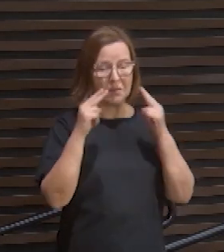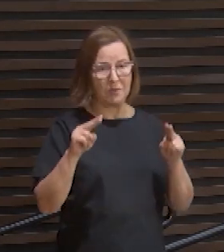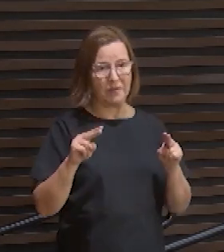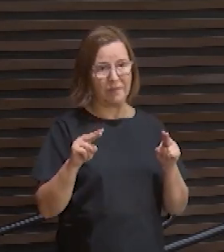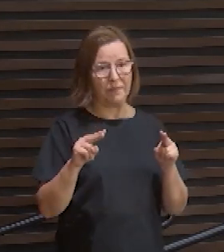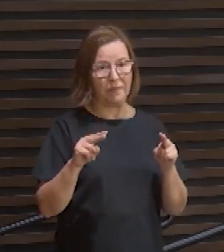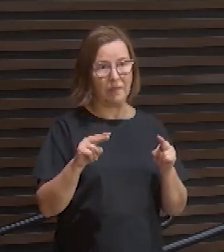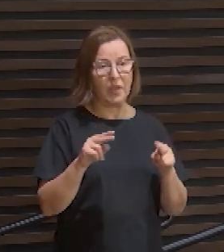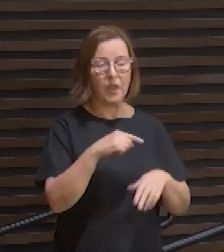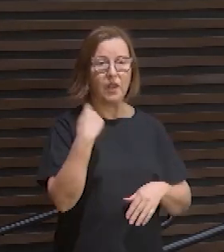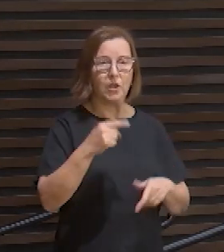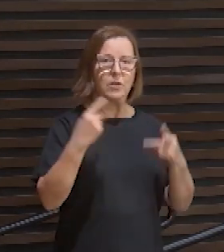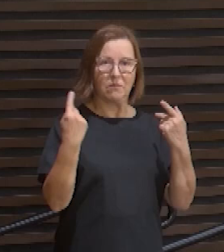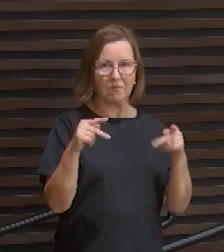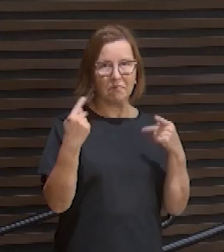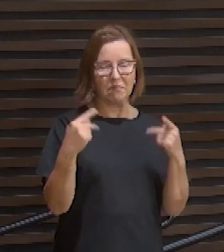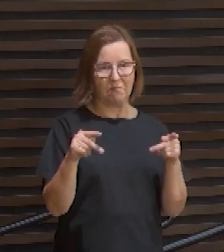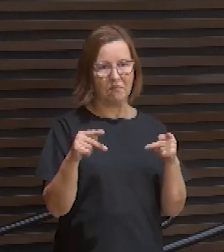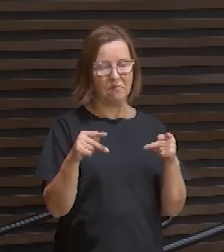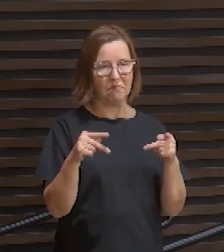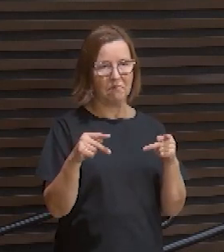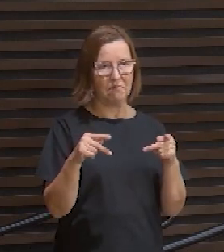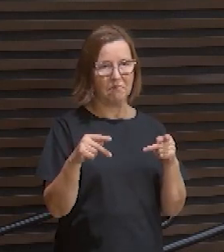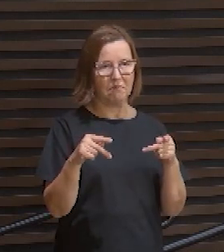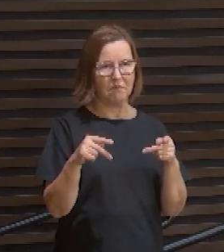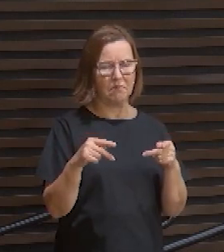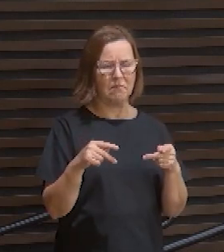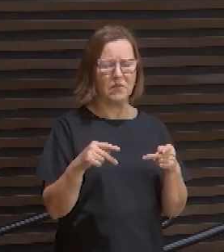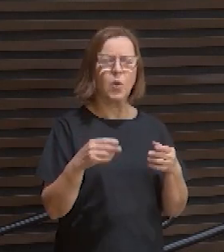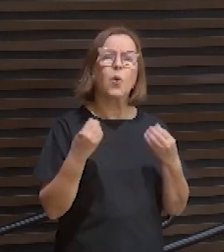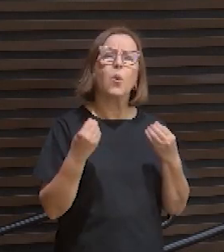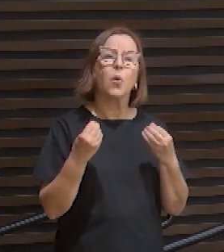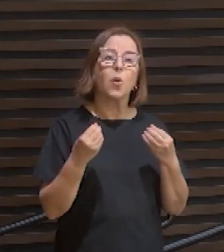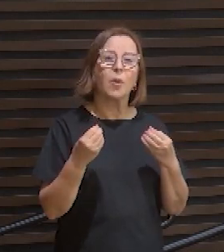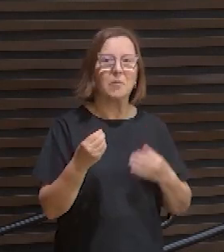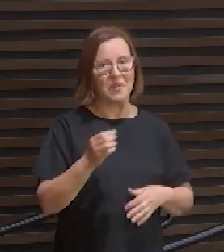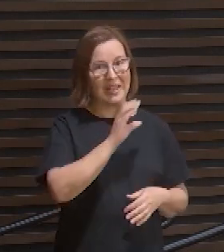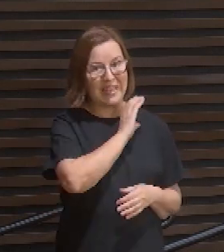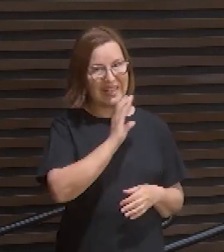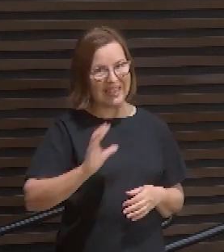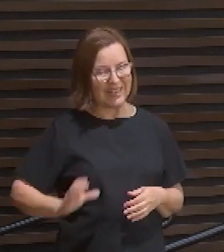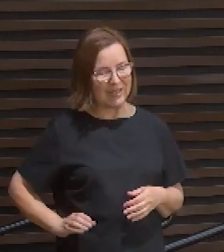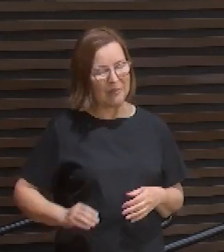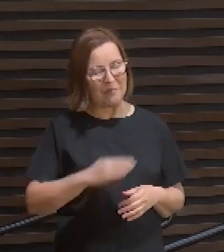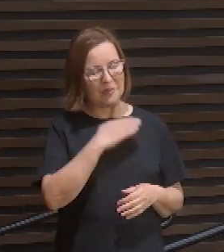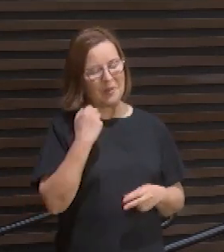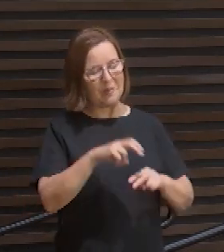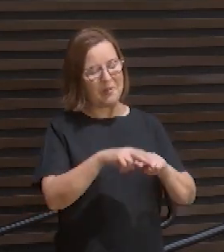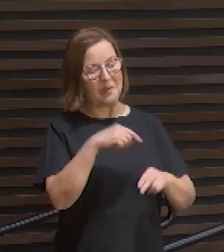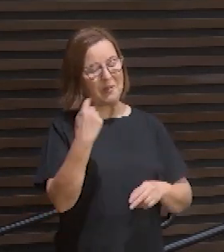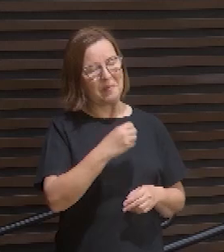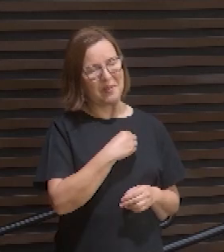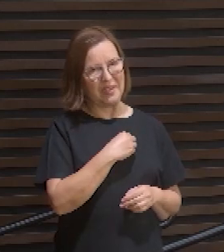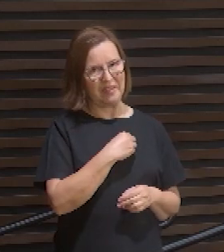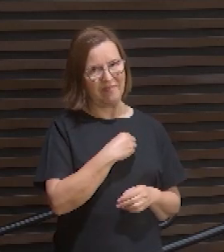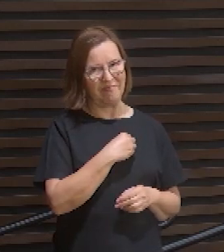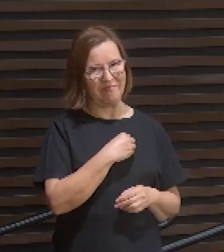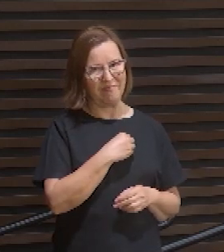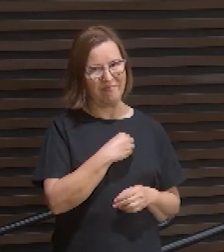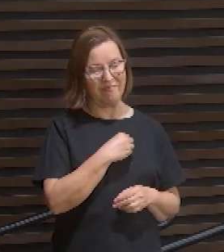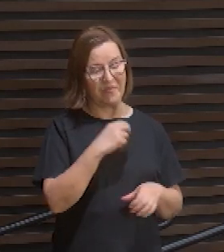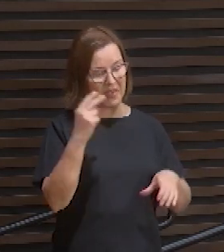Assim pregamos. Assim como Cristo morreu pelos nossos pecados,